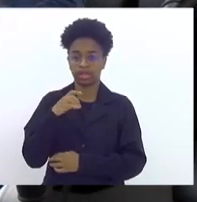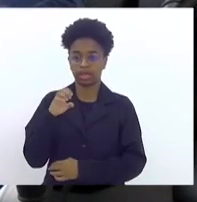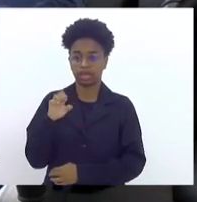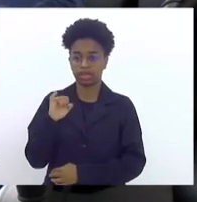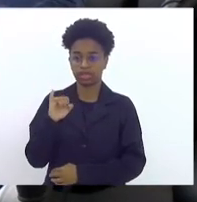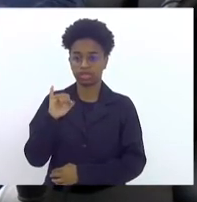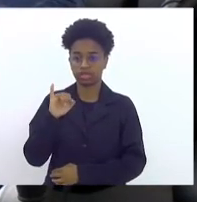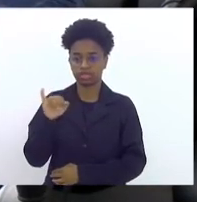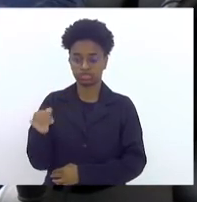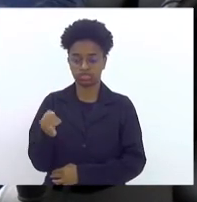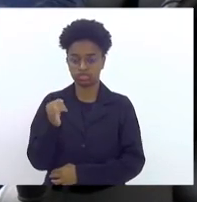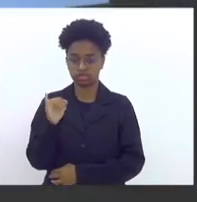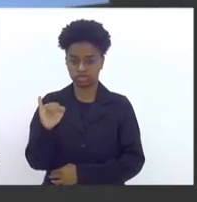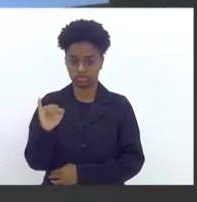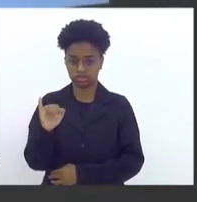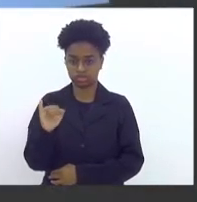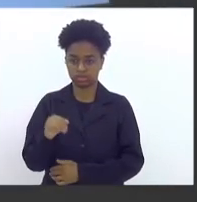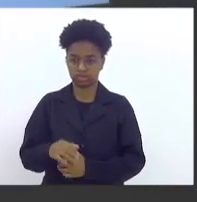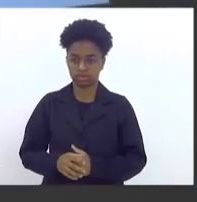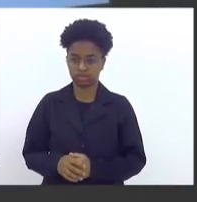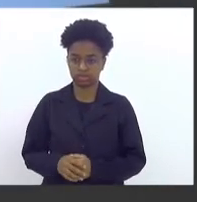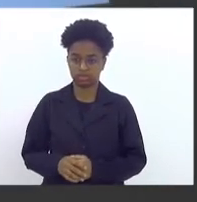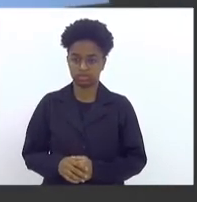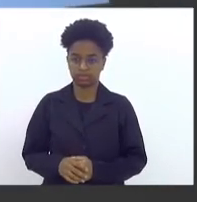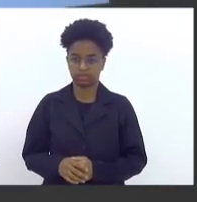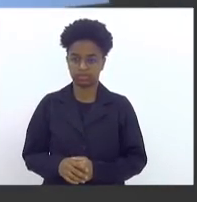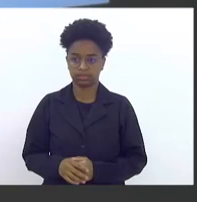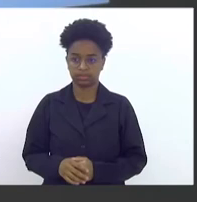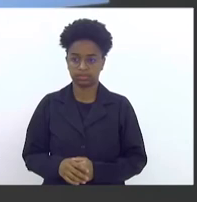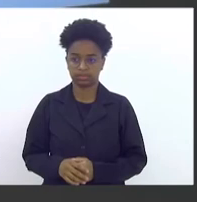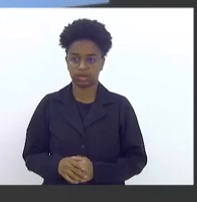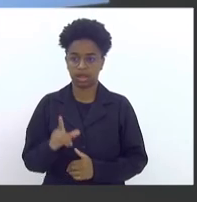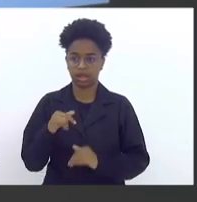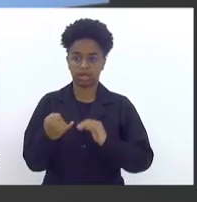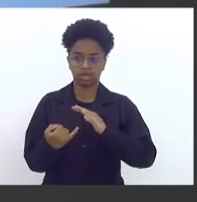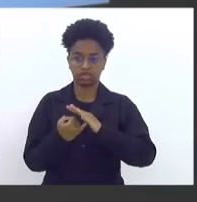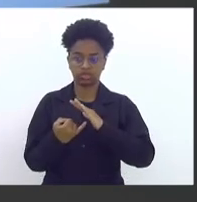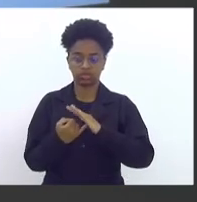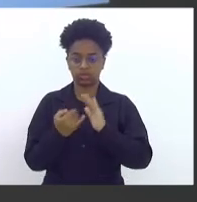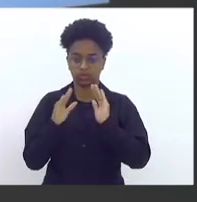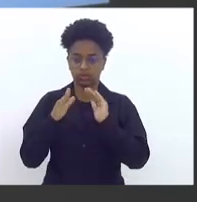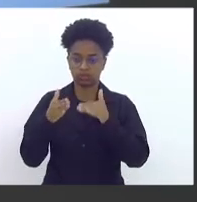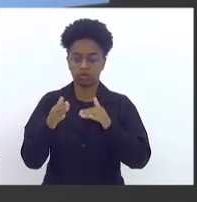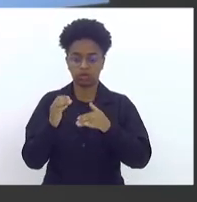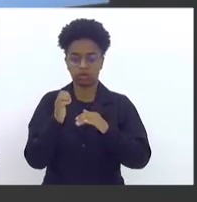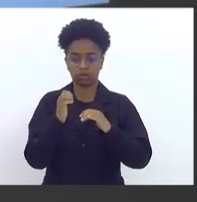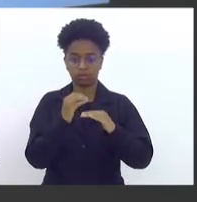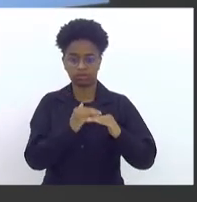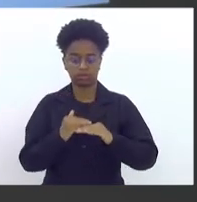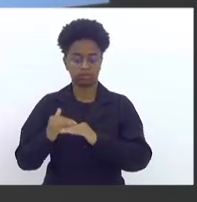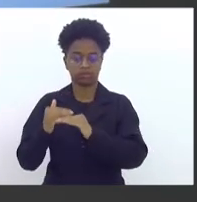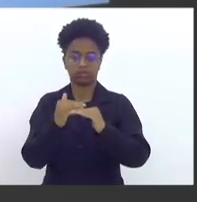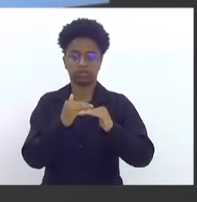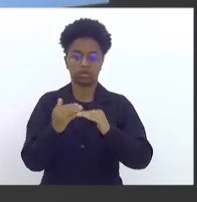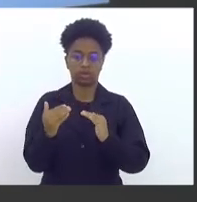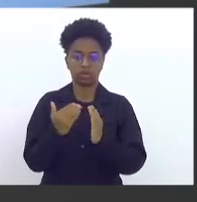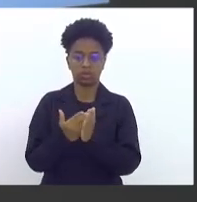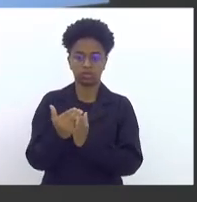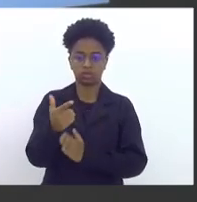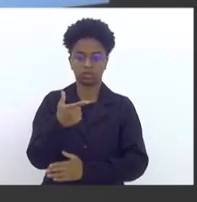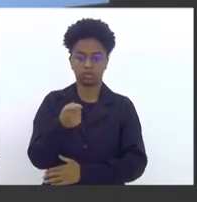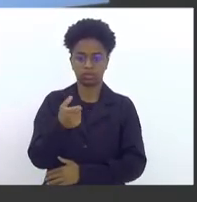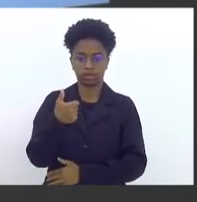europen institutos então basicamente é o Instituto europeu que existe desde 2013